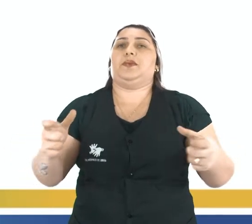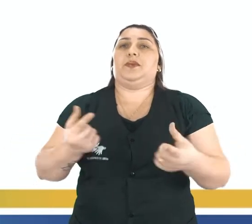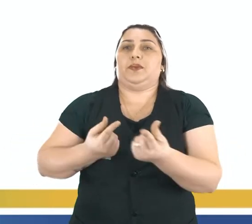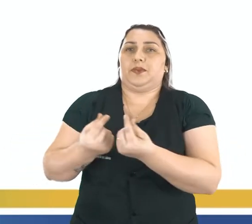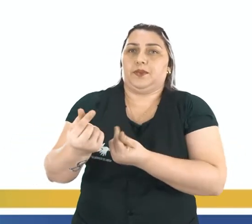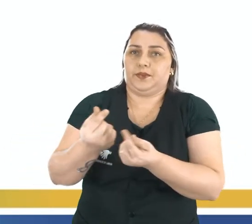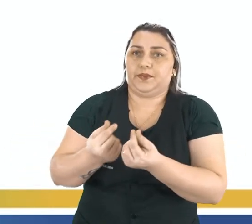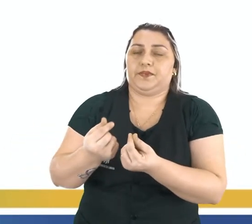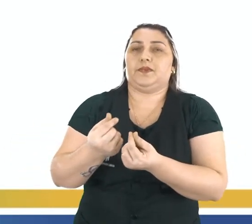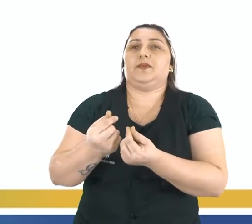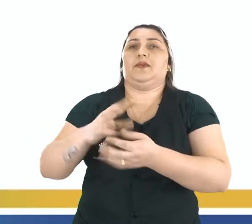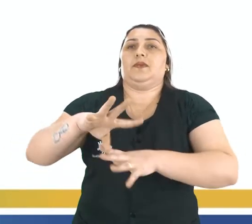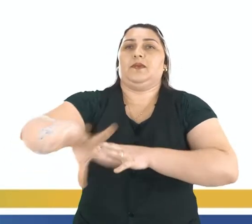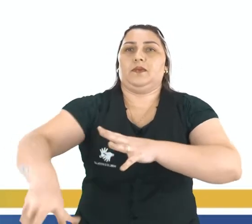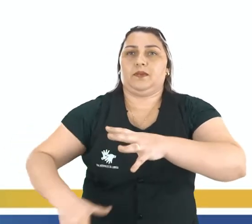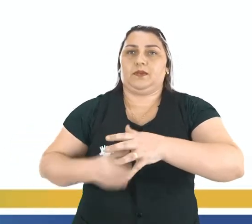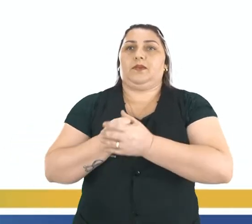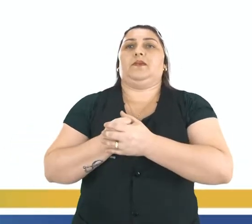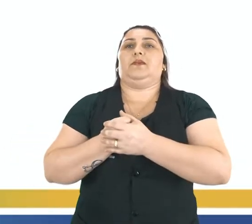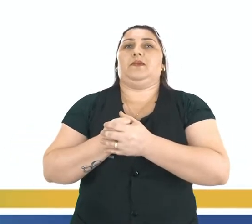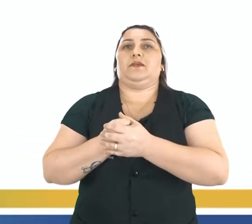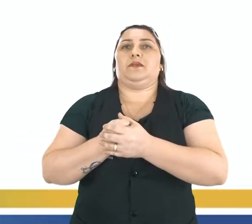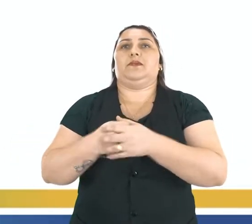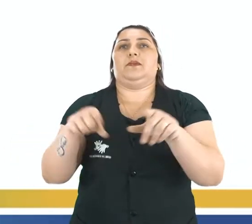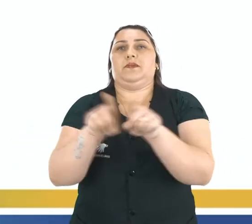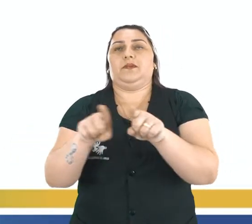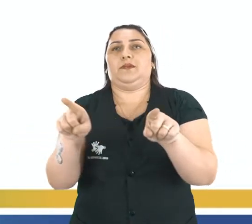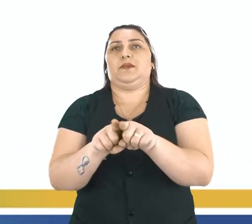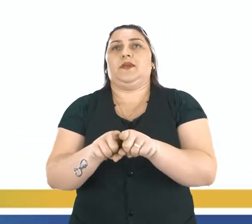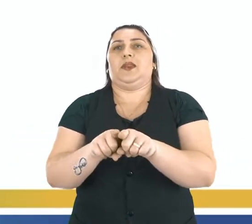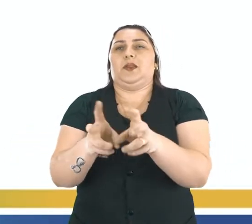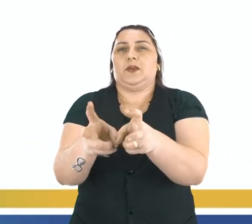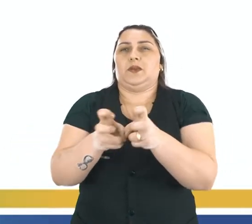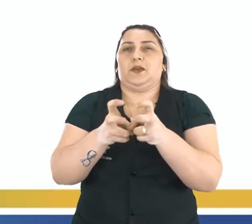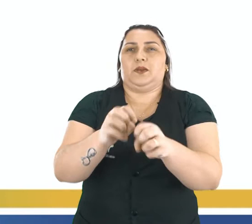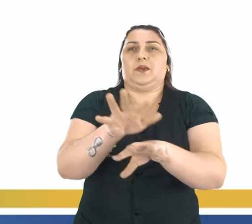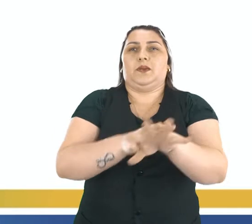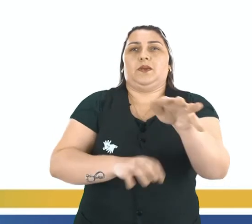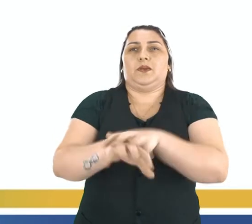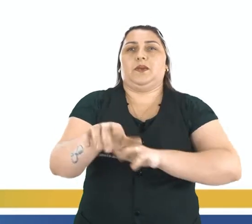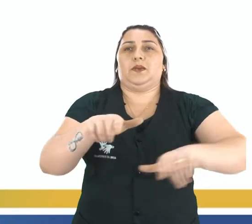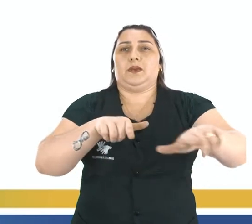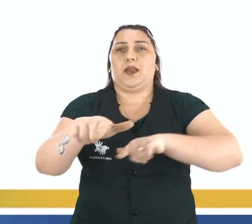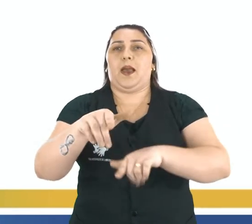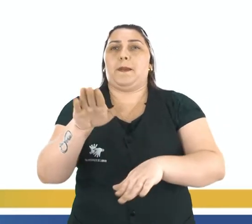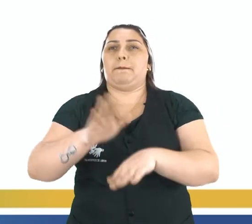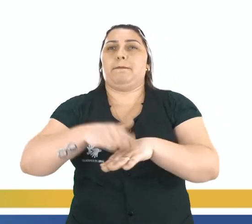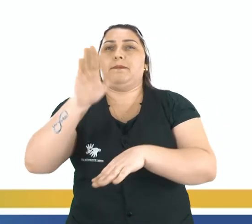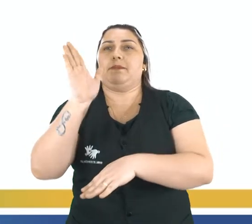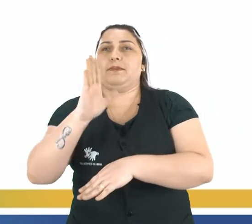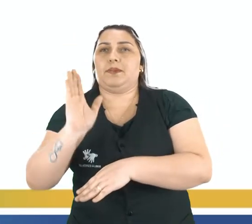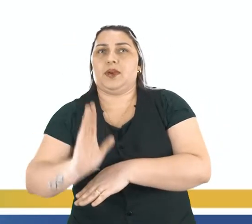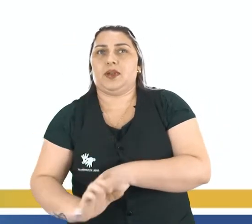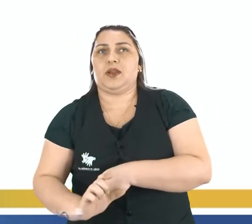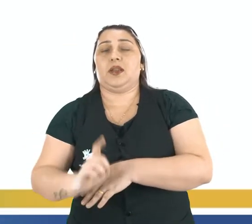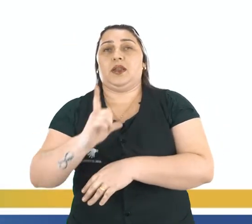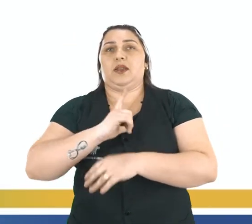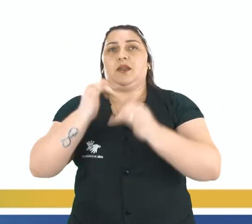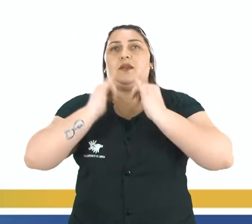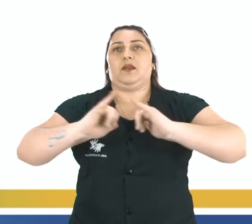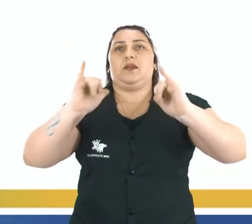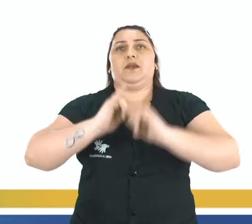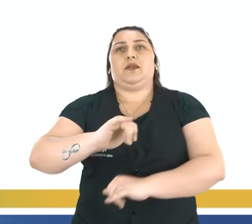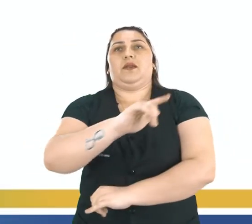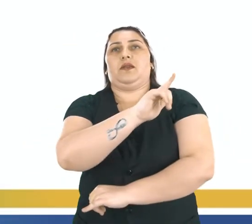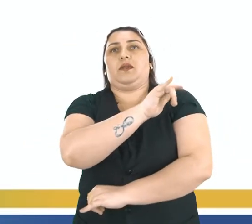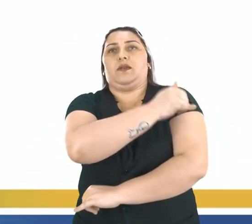da corrupção e da exploração de mão de obra, certo? E aí tem uma propaganda aí, que é uma propaganda do governo do Rio de Janeiro, que